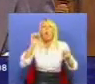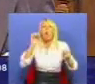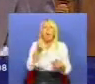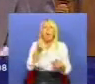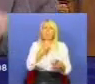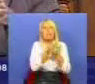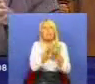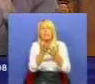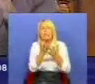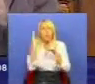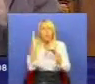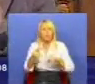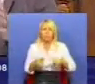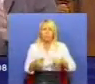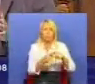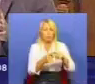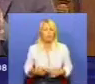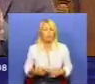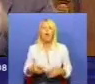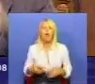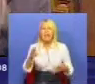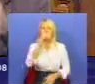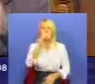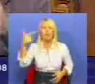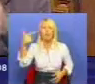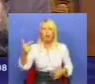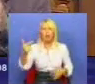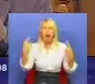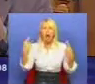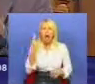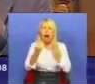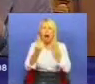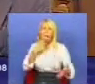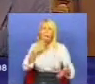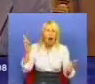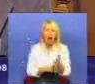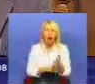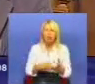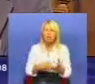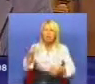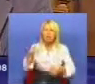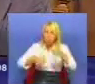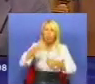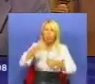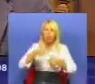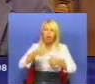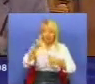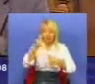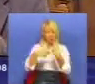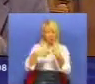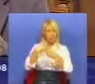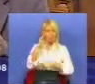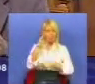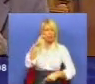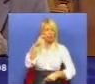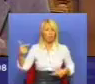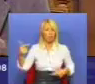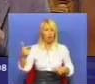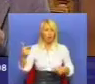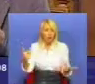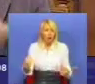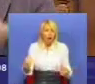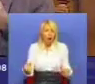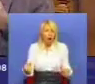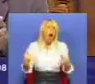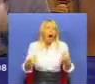deste tipo. CTTs, no entanto, há alguma razão concorrencial para vender os CTTs? Há